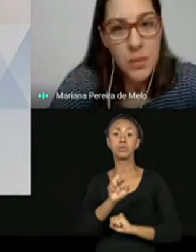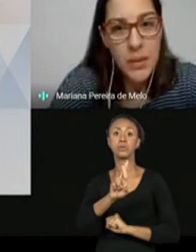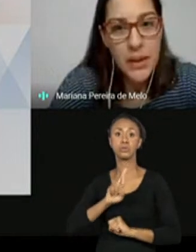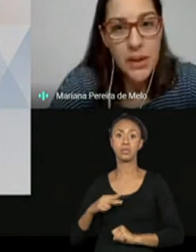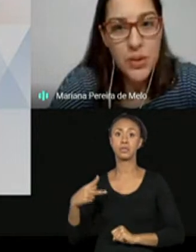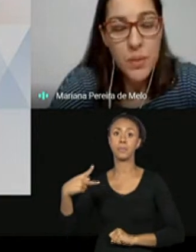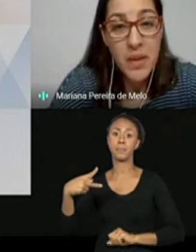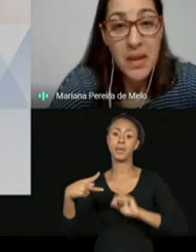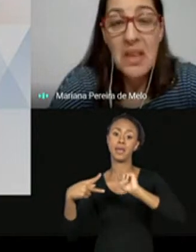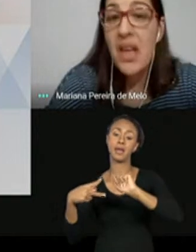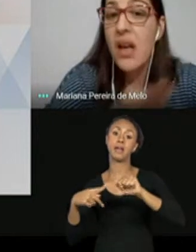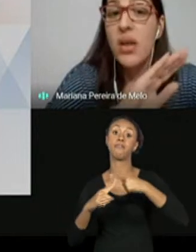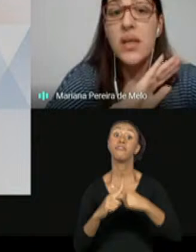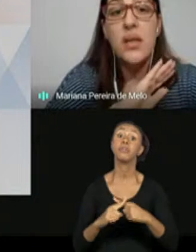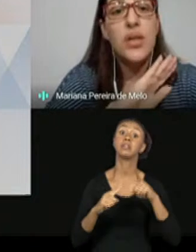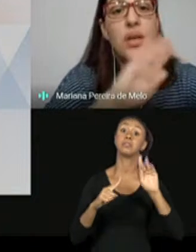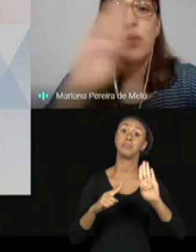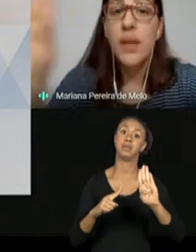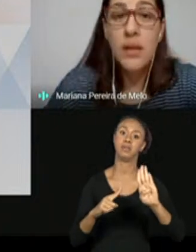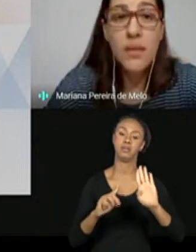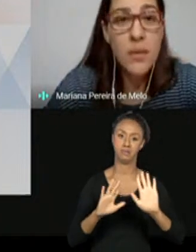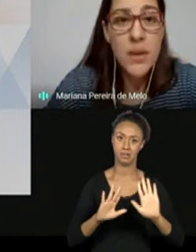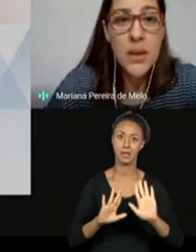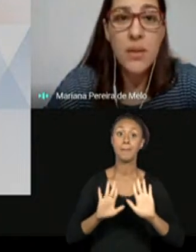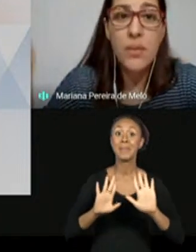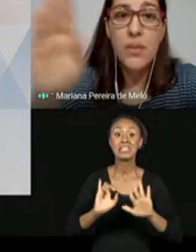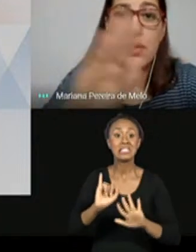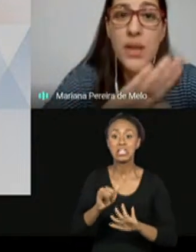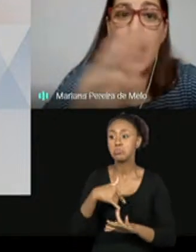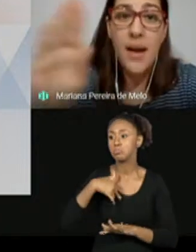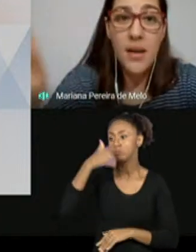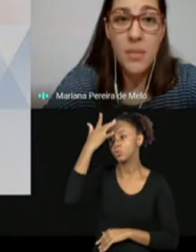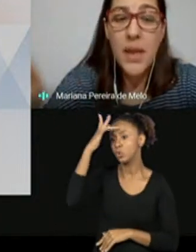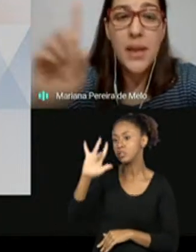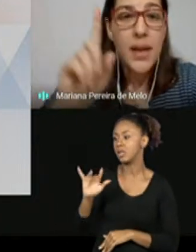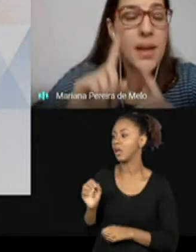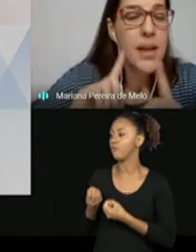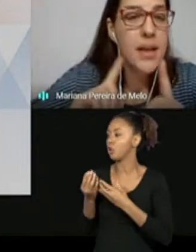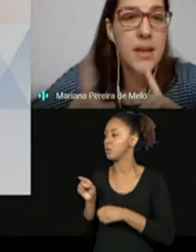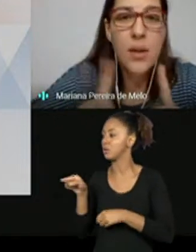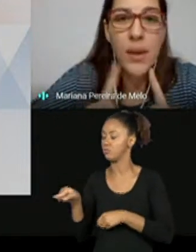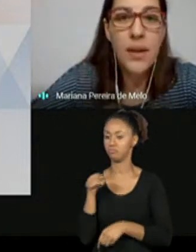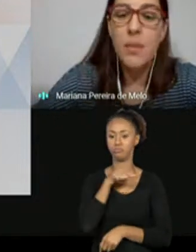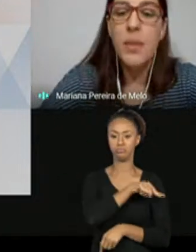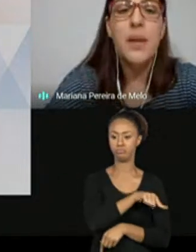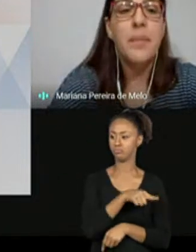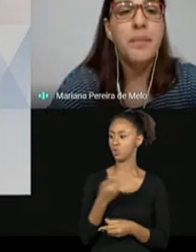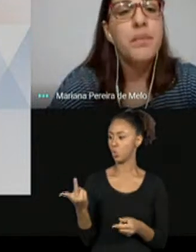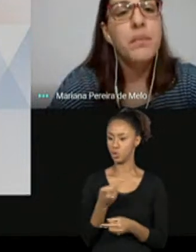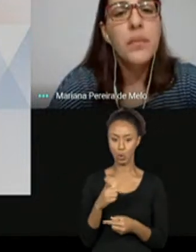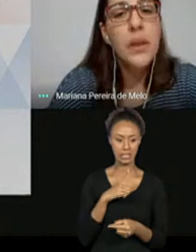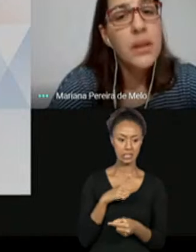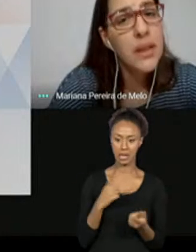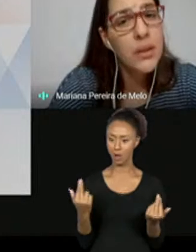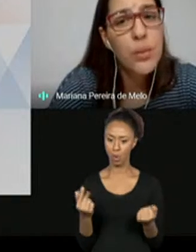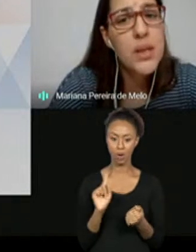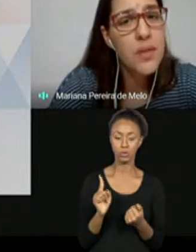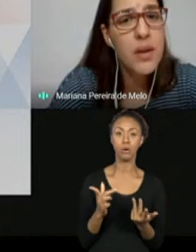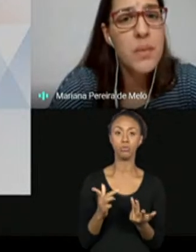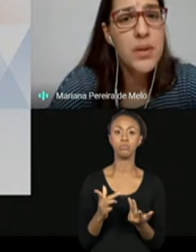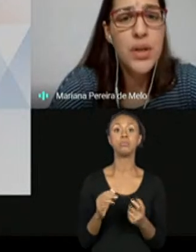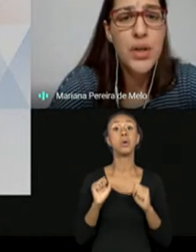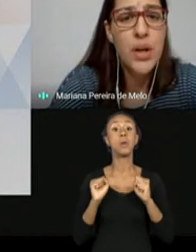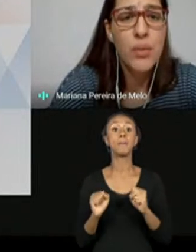vezes probabilidade de B. Agora, se a gente não tem informação de A e B, da relação entre A e B, tem